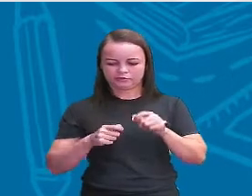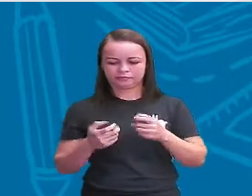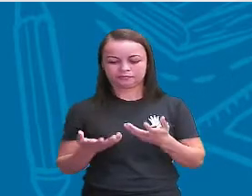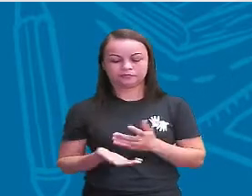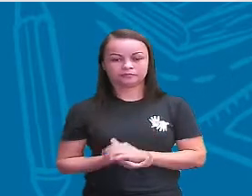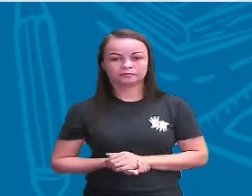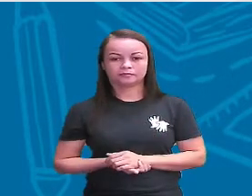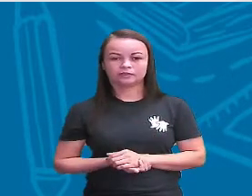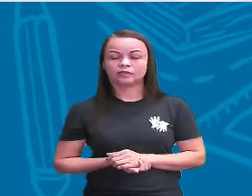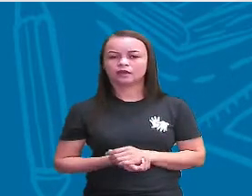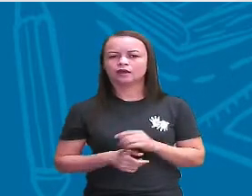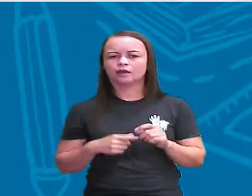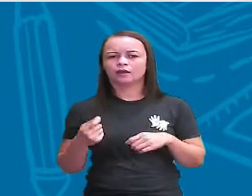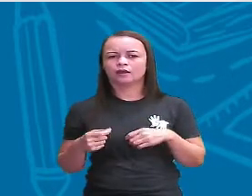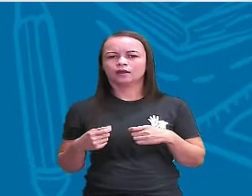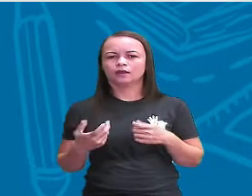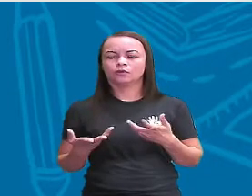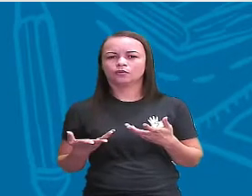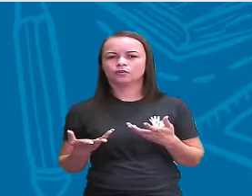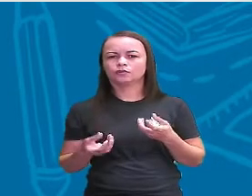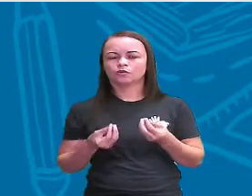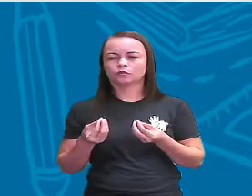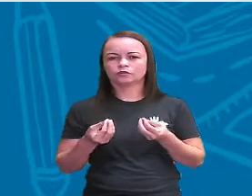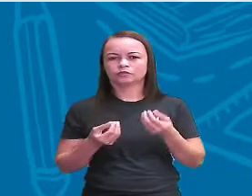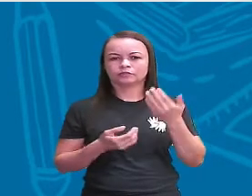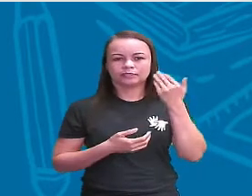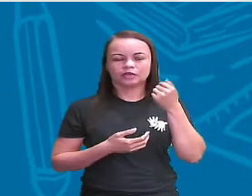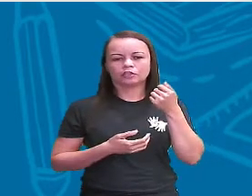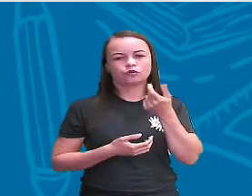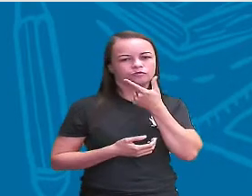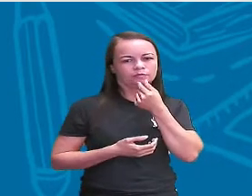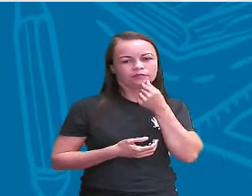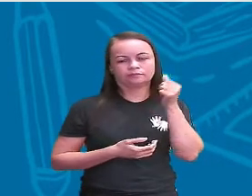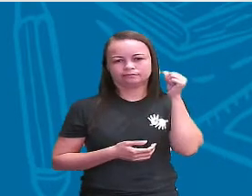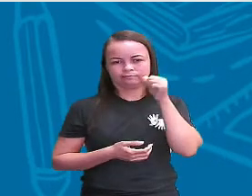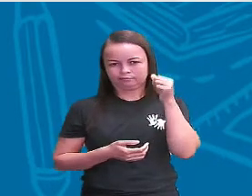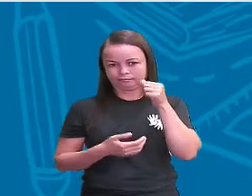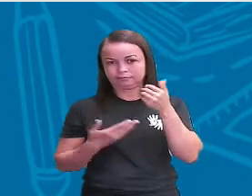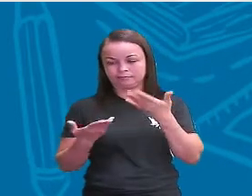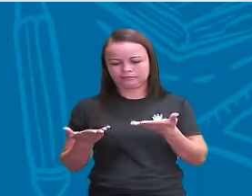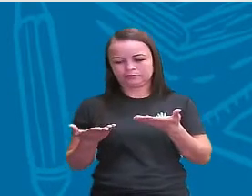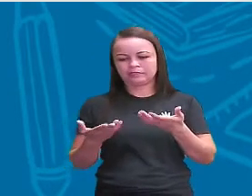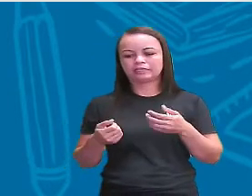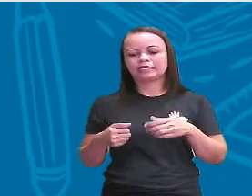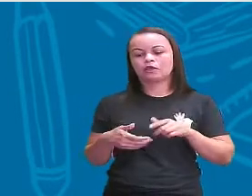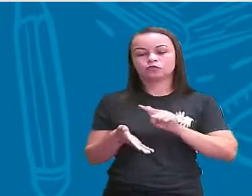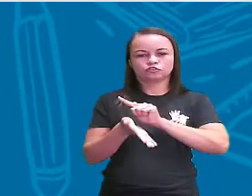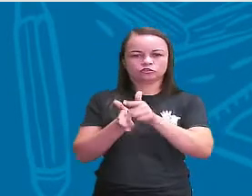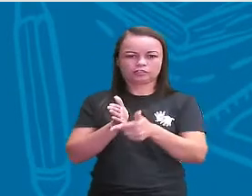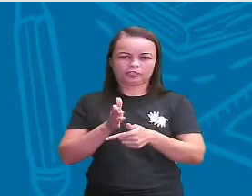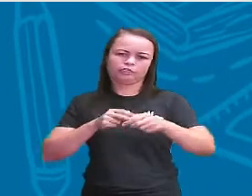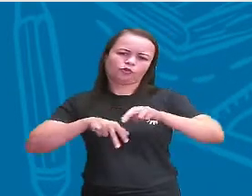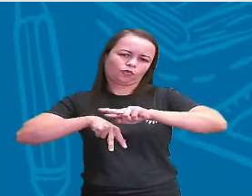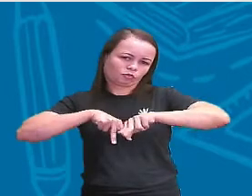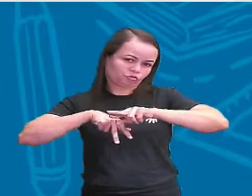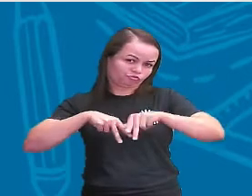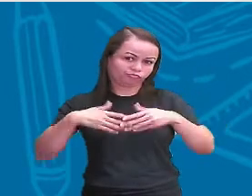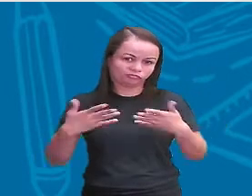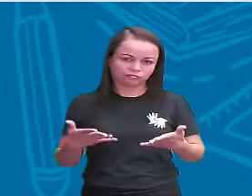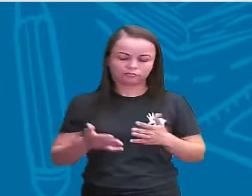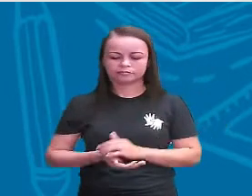eu determino o feminino e o masculino, a gente chama de gênero. Então